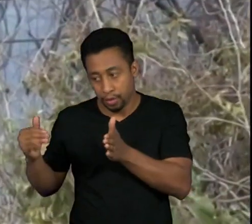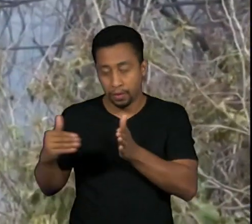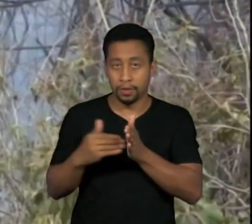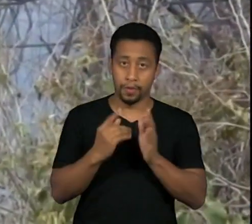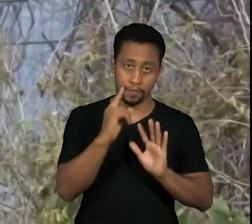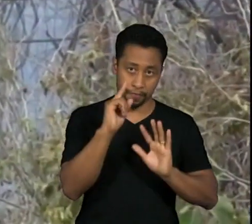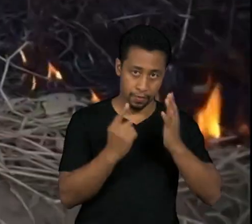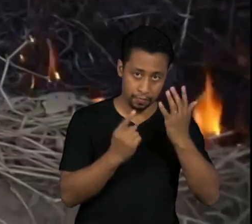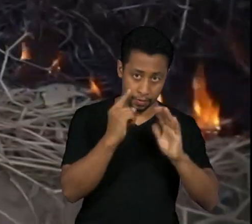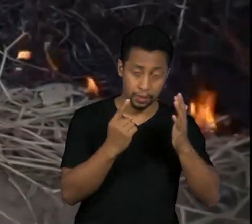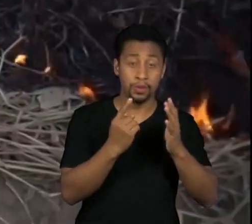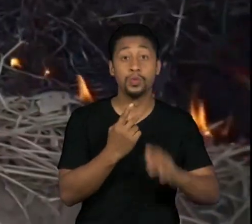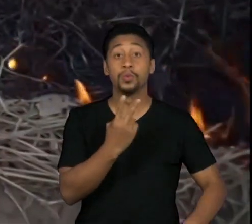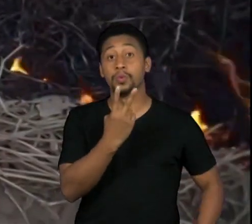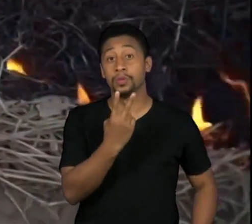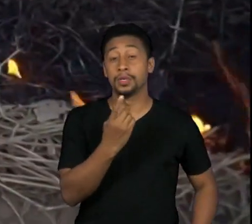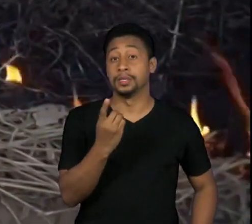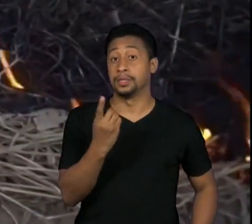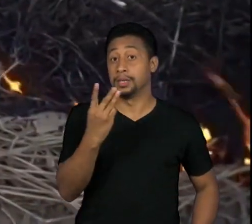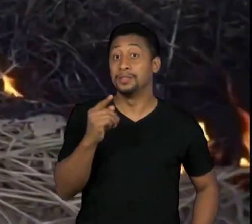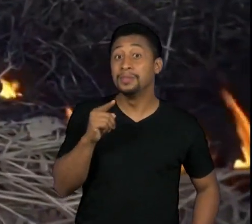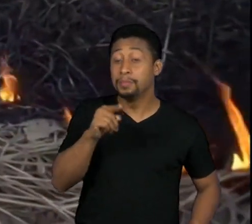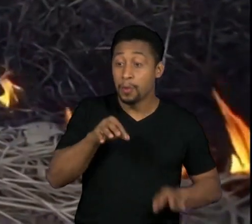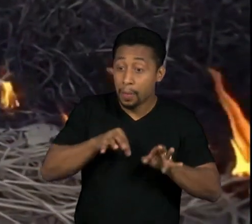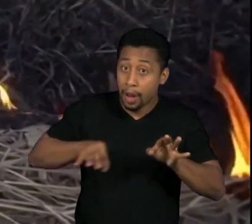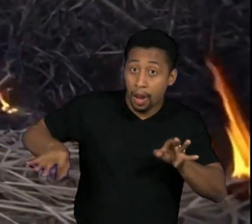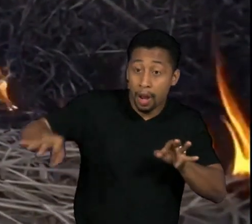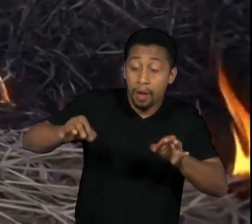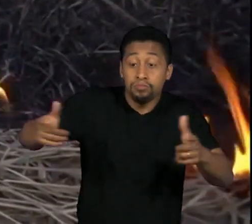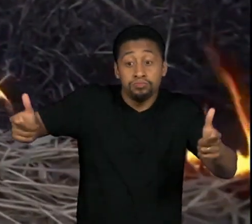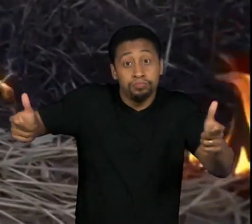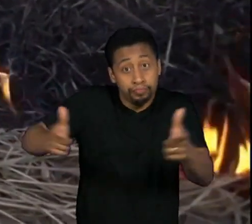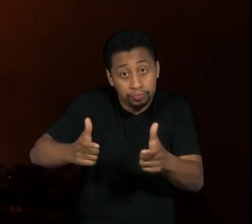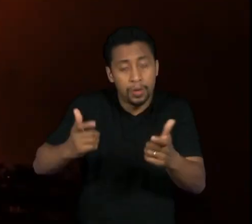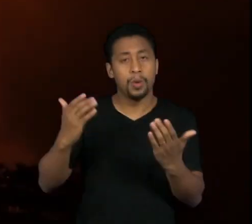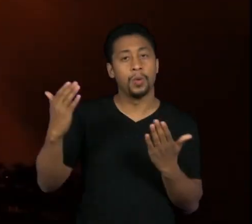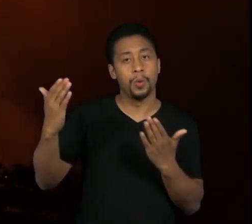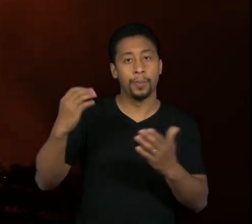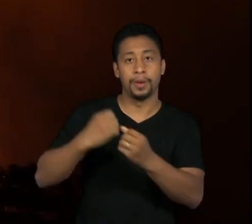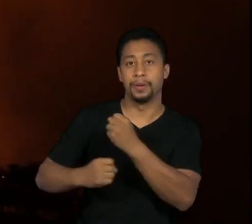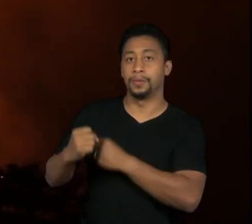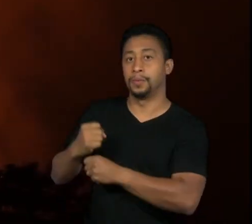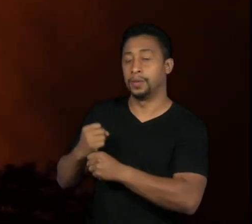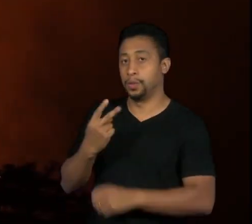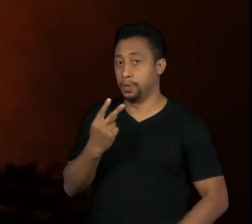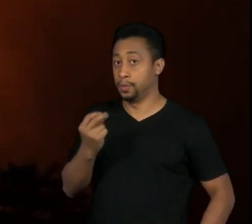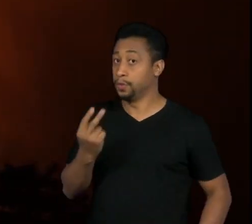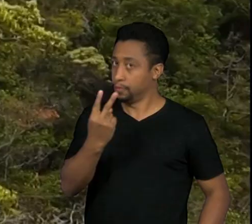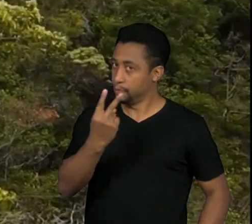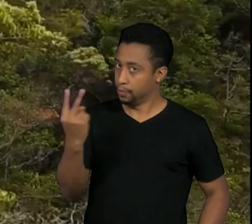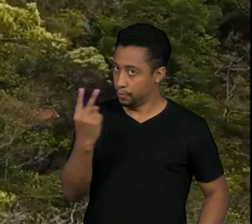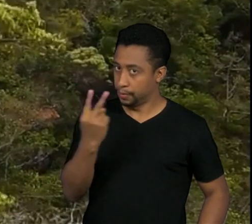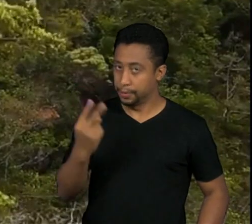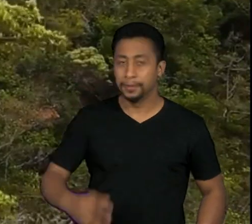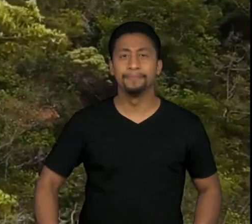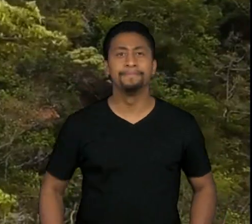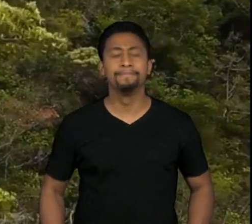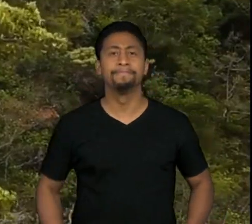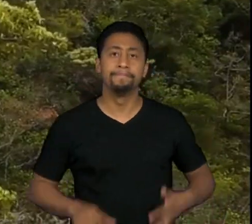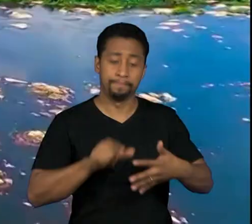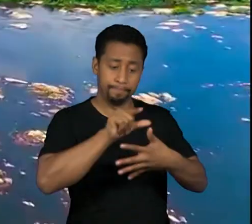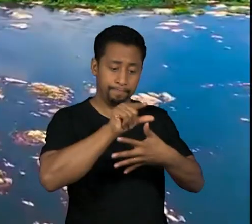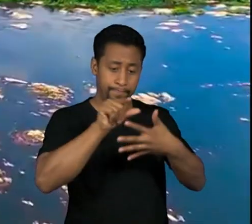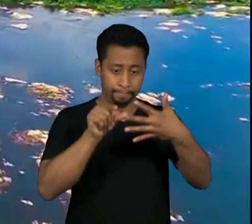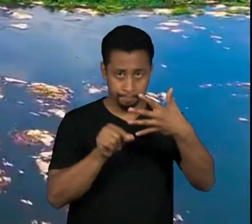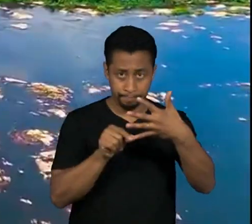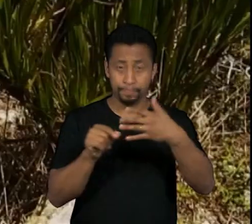Foram 213 mil hectares a menos do que no mesmo período de 2022. A Mata Atlântica,